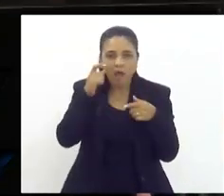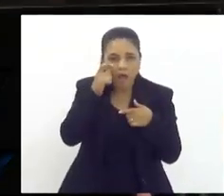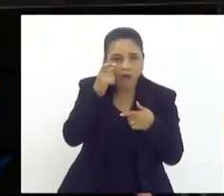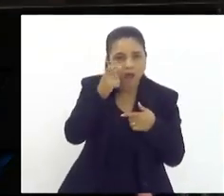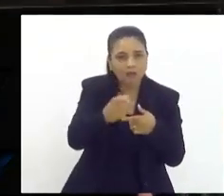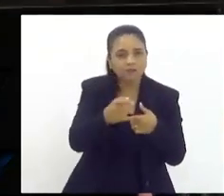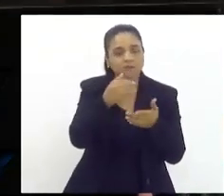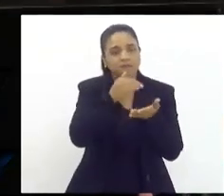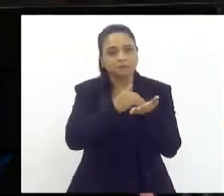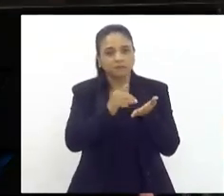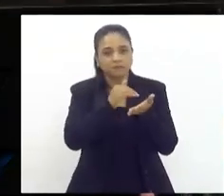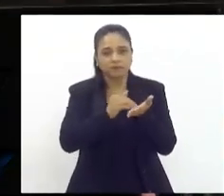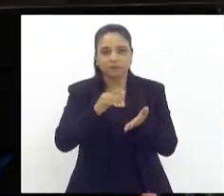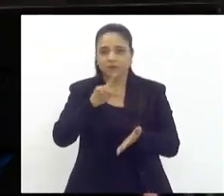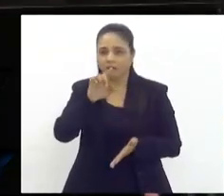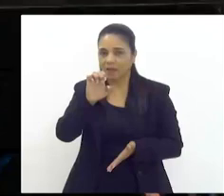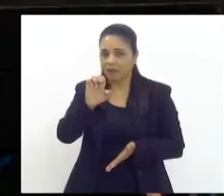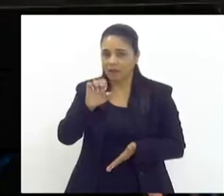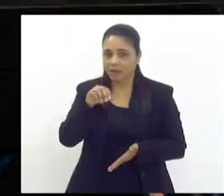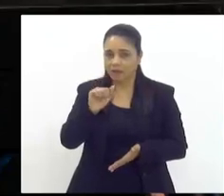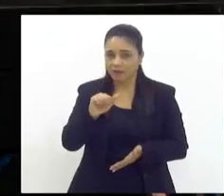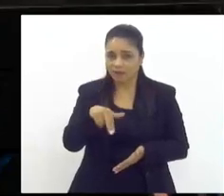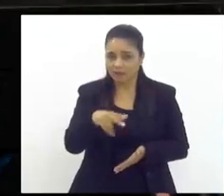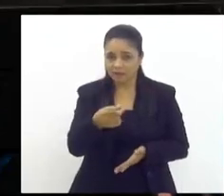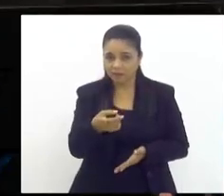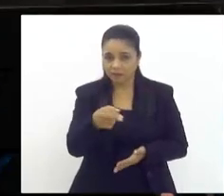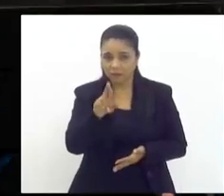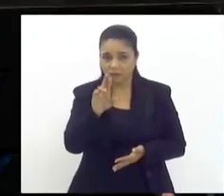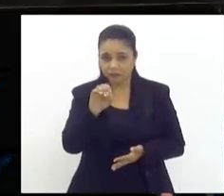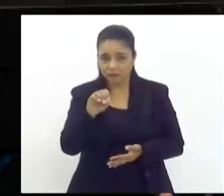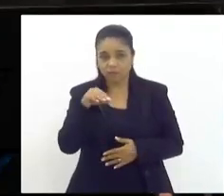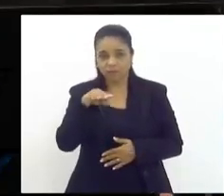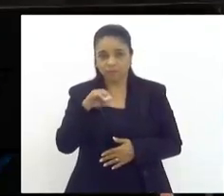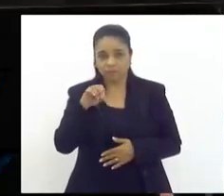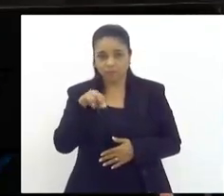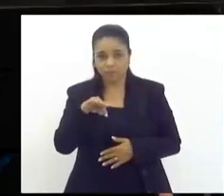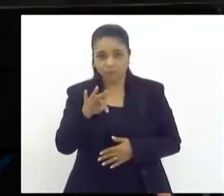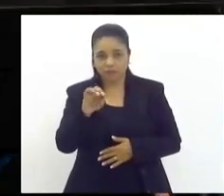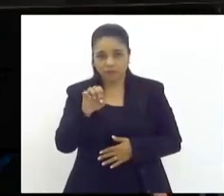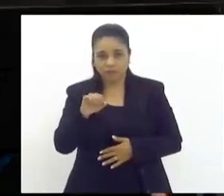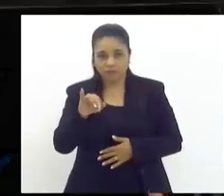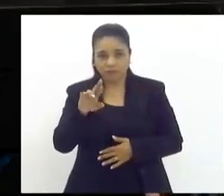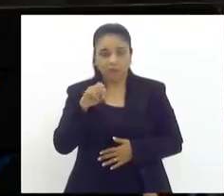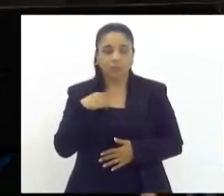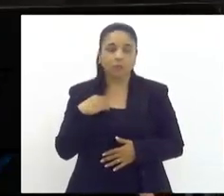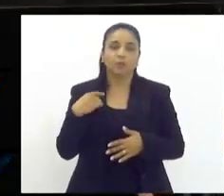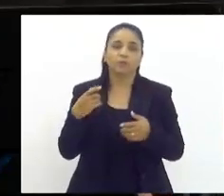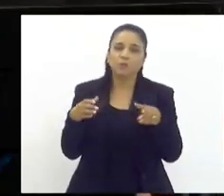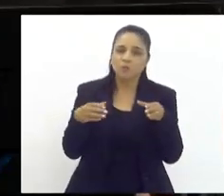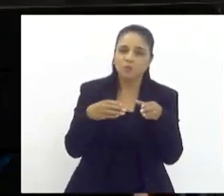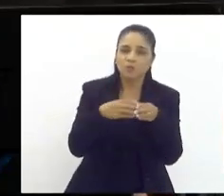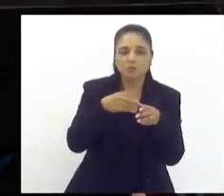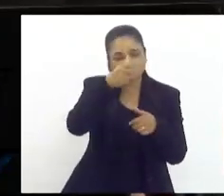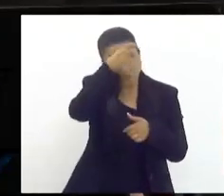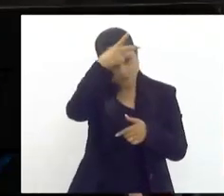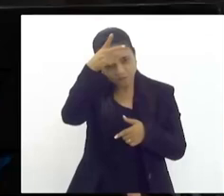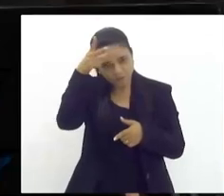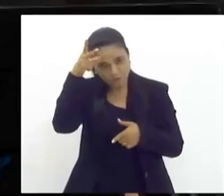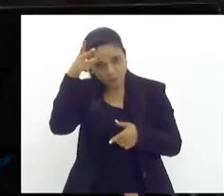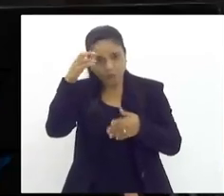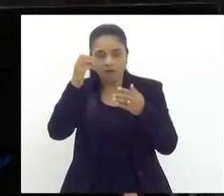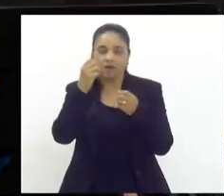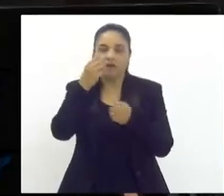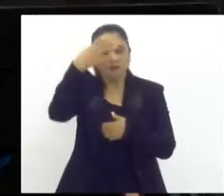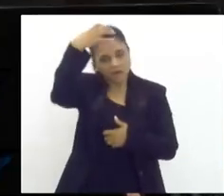do secretário Leandro Monteiro para nossa equipe da prefeitura de Angra dos Reis com secretário Fábio